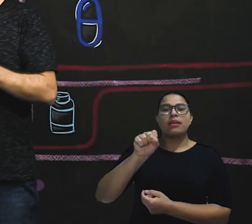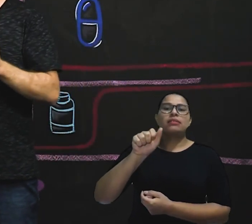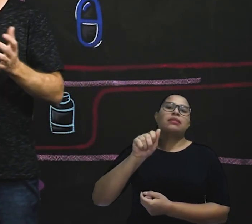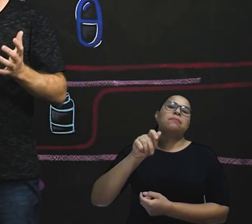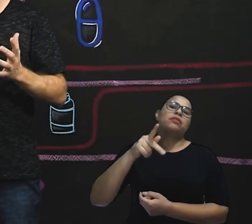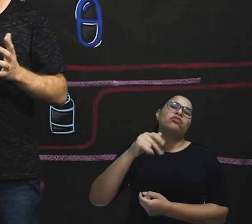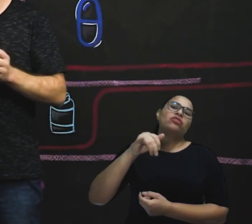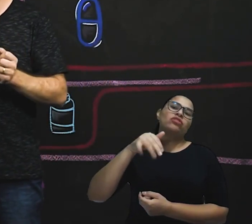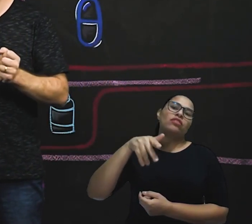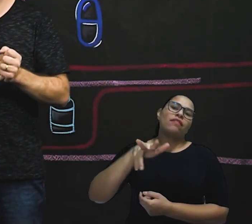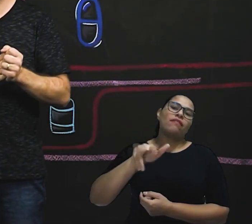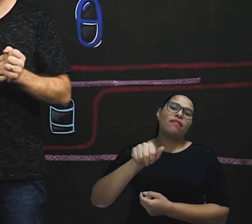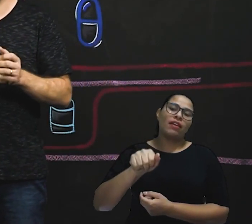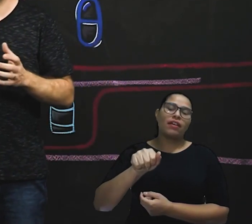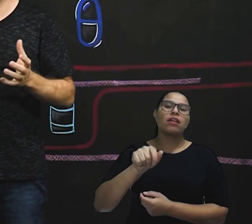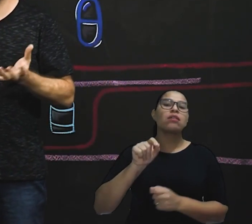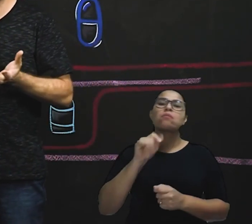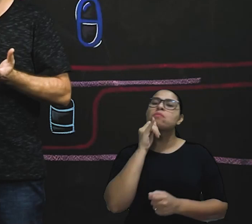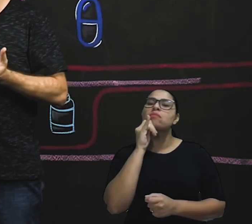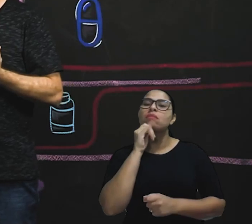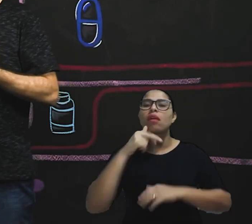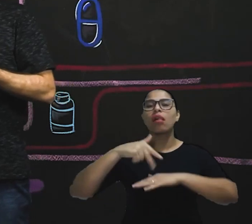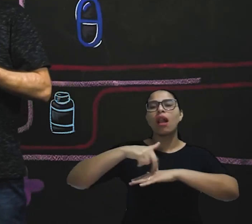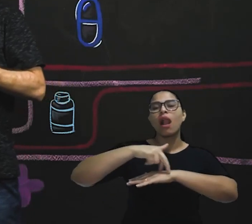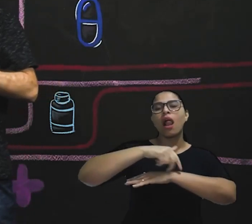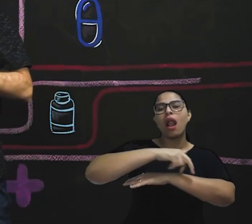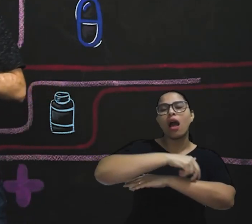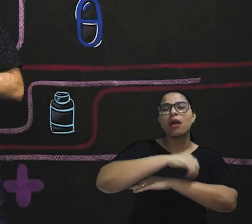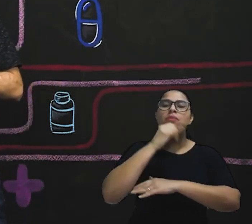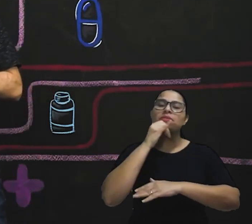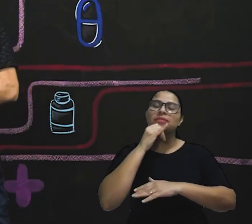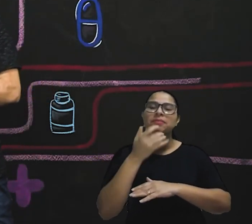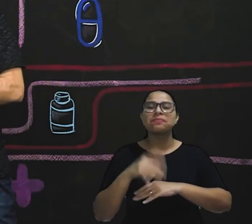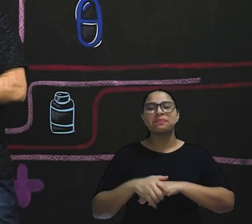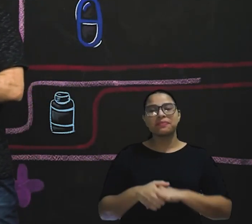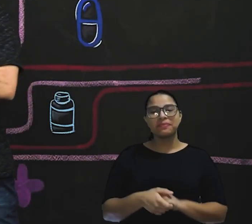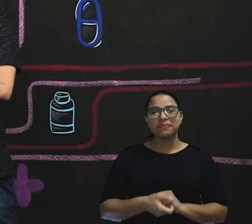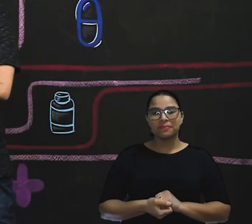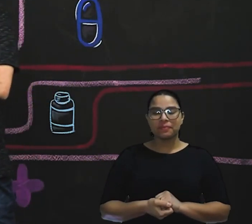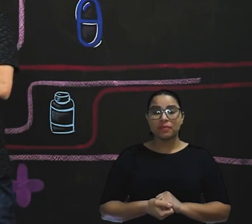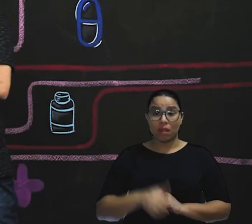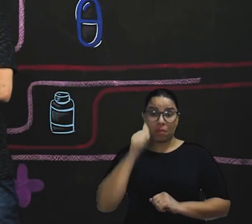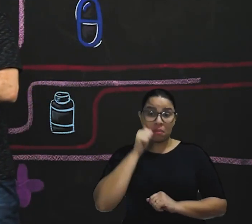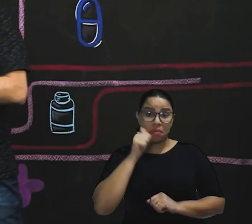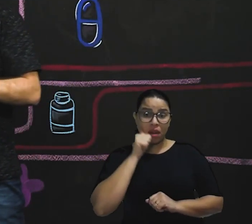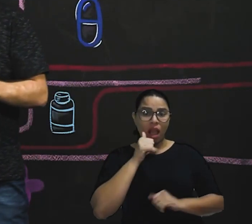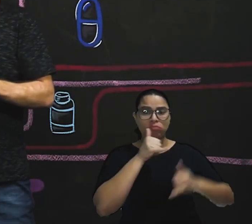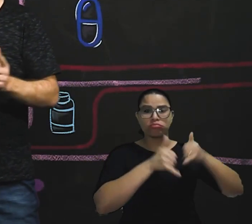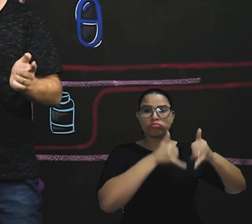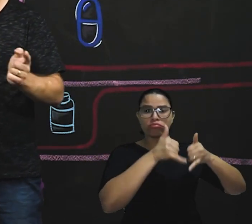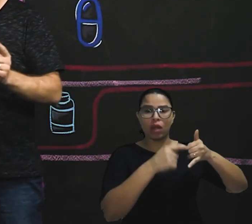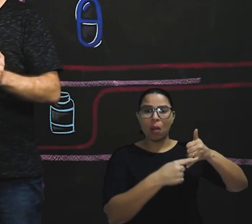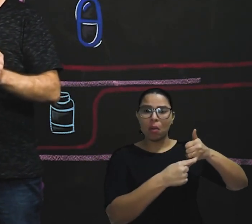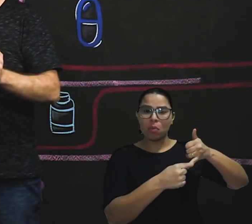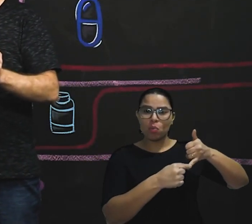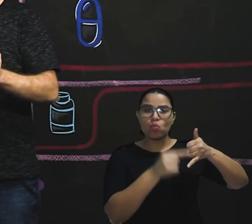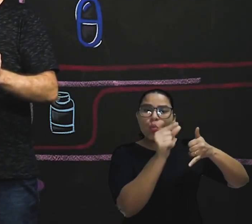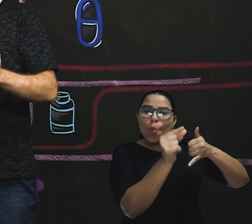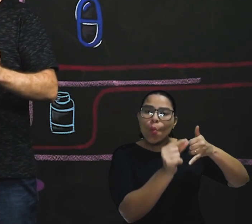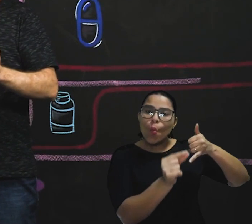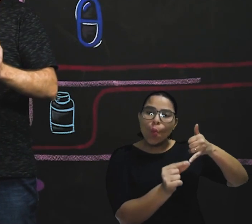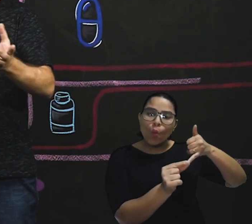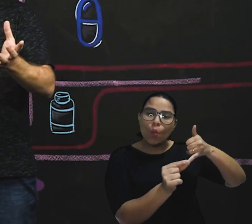pararam para pensar que os sapatos das mulheres mudam de saltos largos para finos e de finos para largos de um ano para